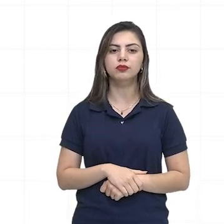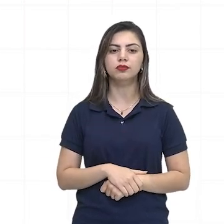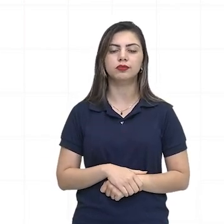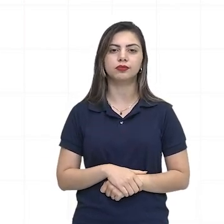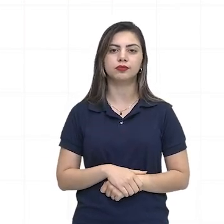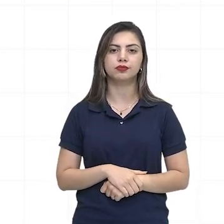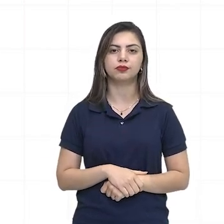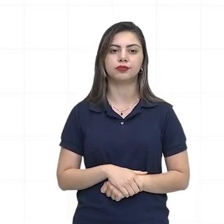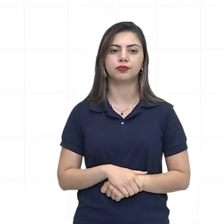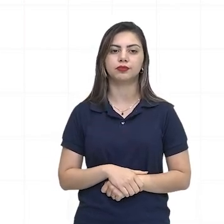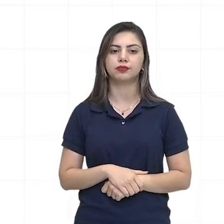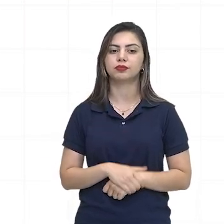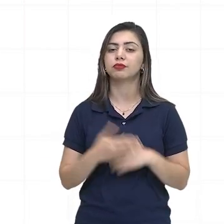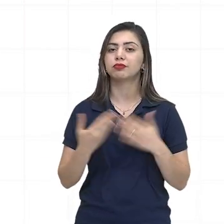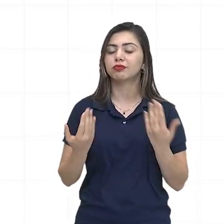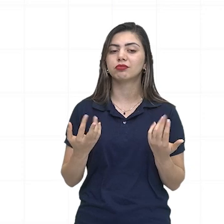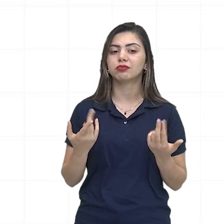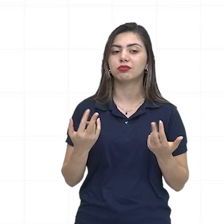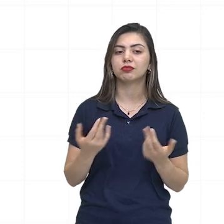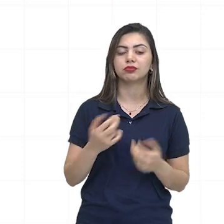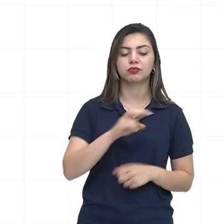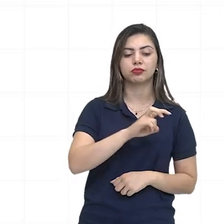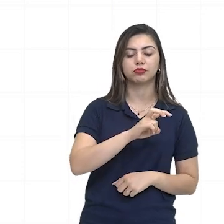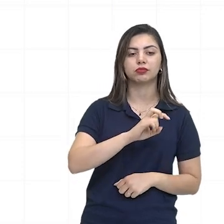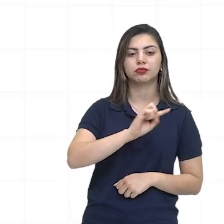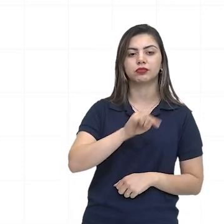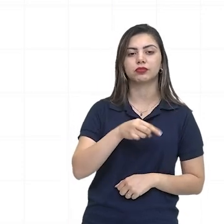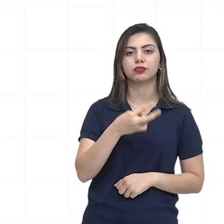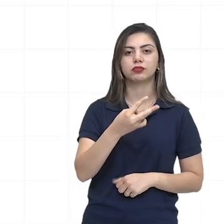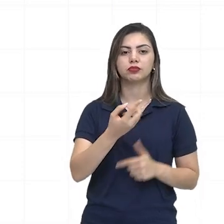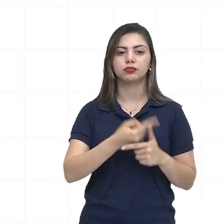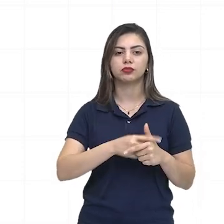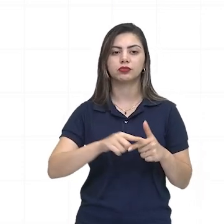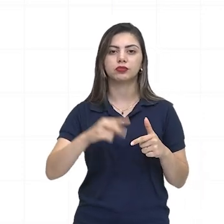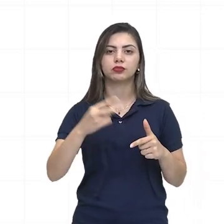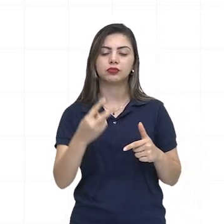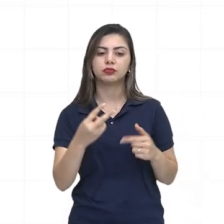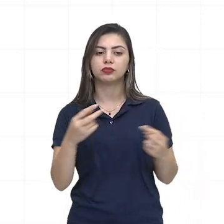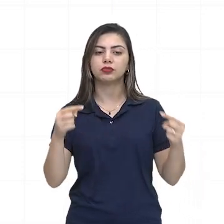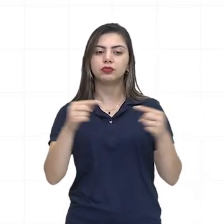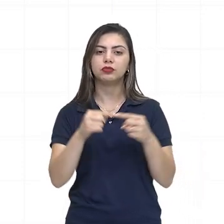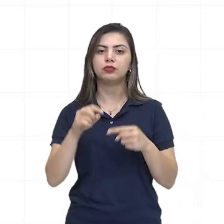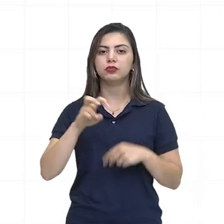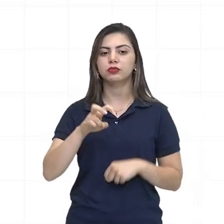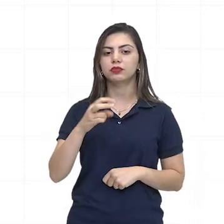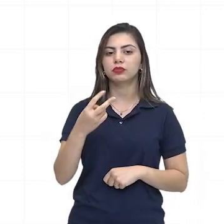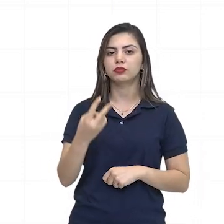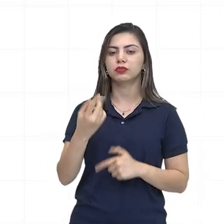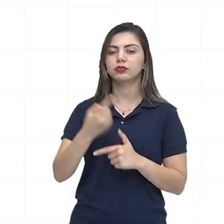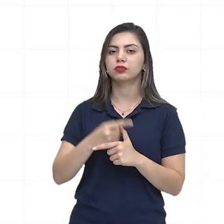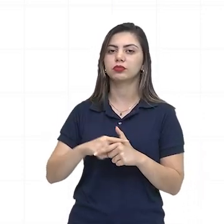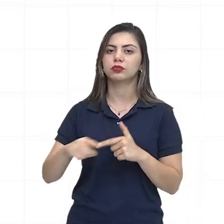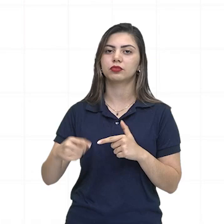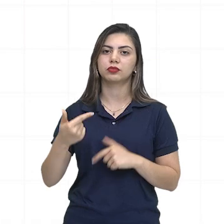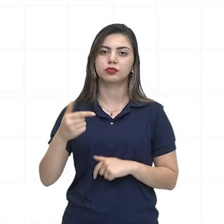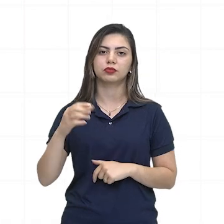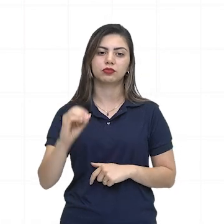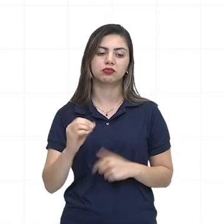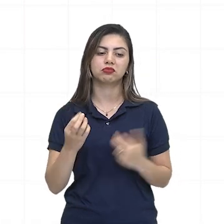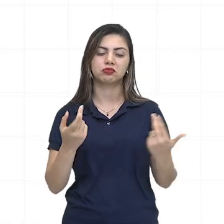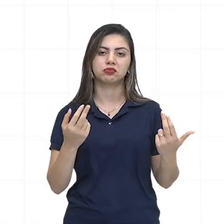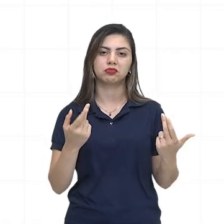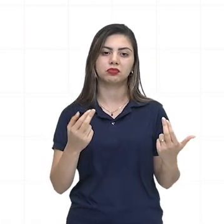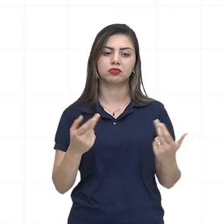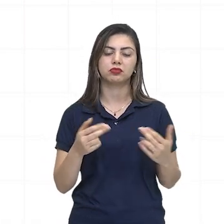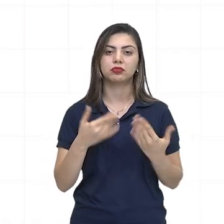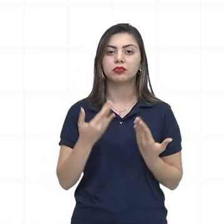5,2 por 2 é o mesmo que efetuar a divisão 52 por 20. Ou seja, o que